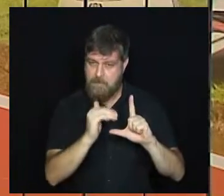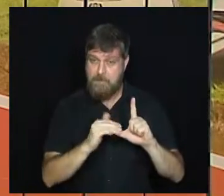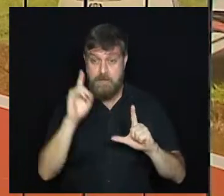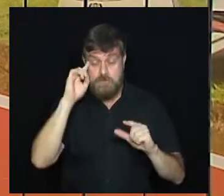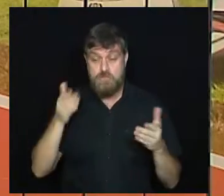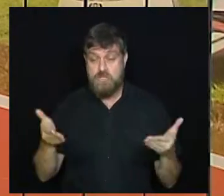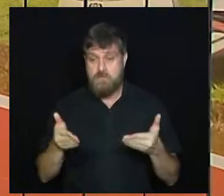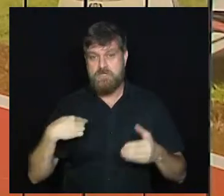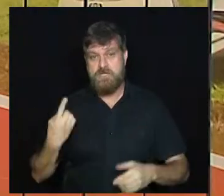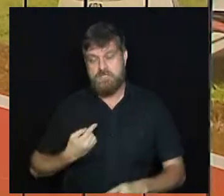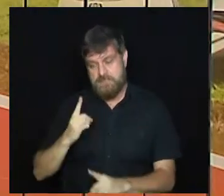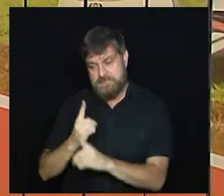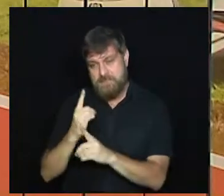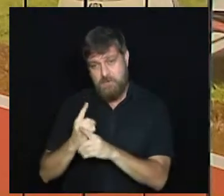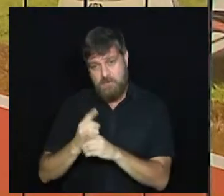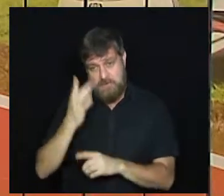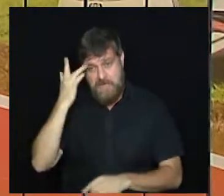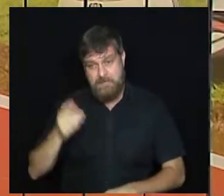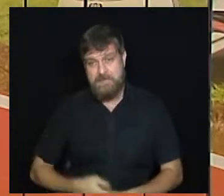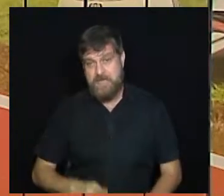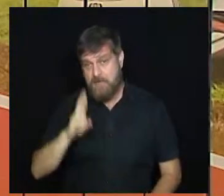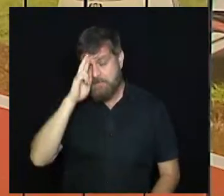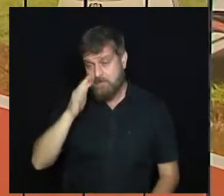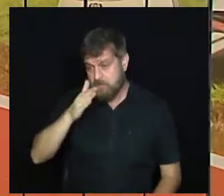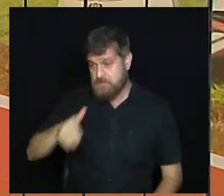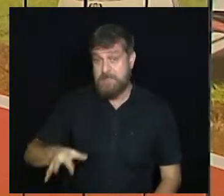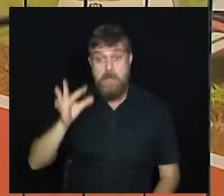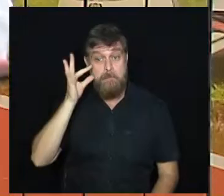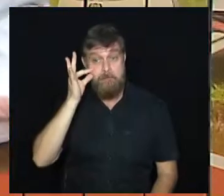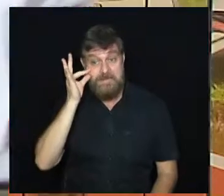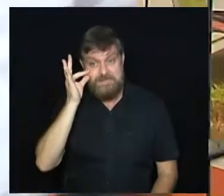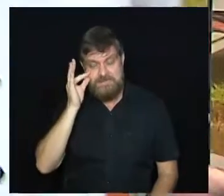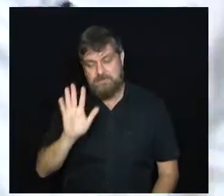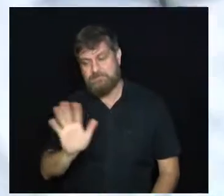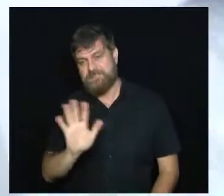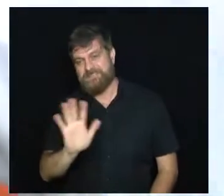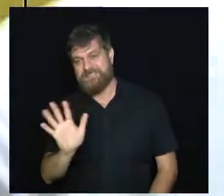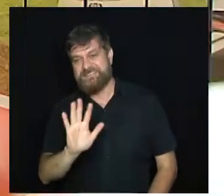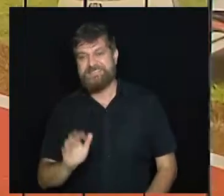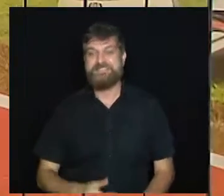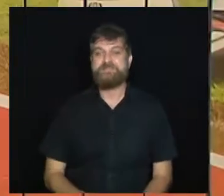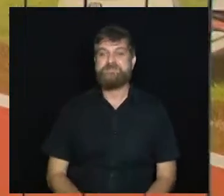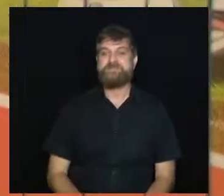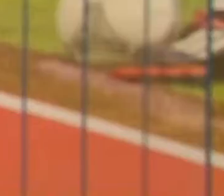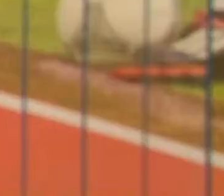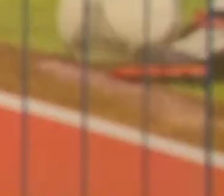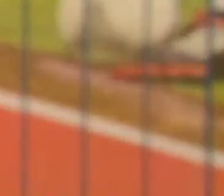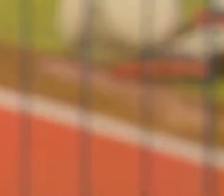A gente se vê amanhã ao 12:30, ao vivo, hein? Até lá. Tchau, tchau.